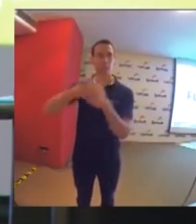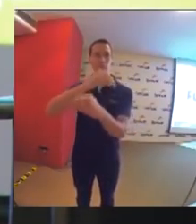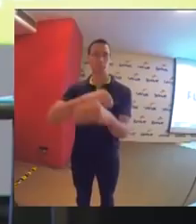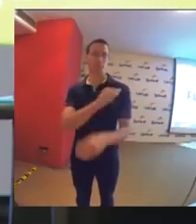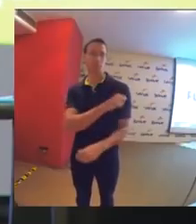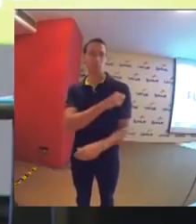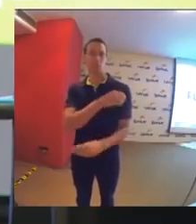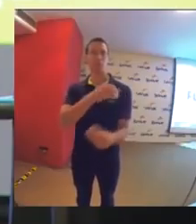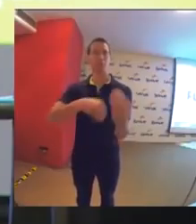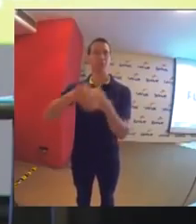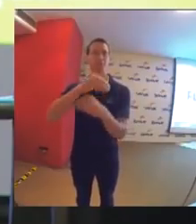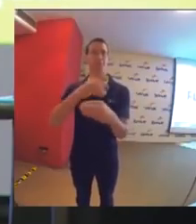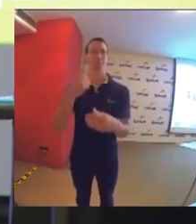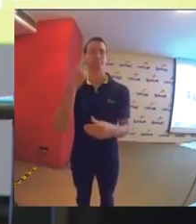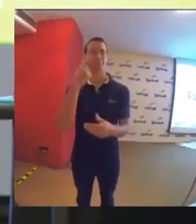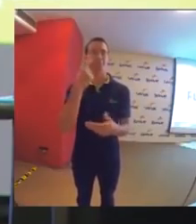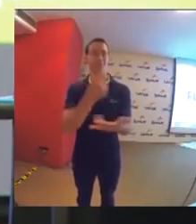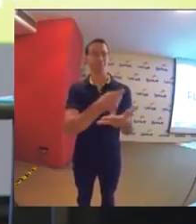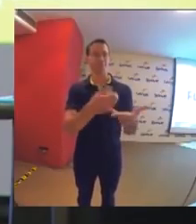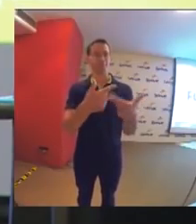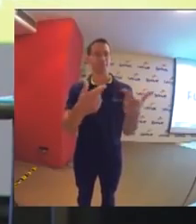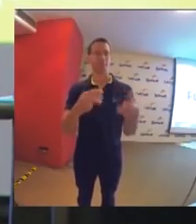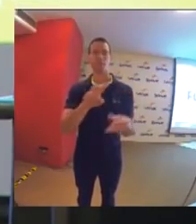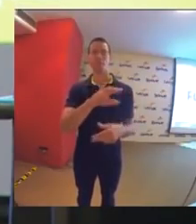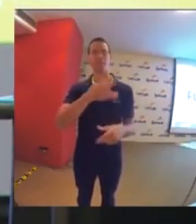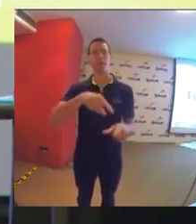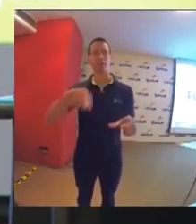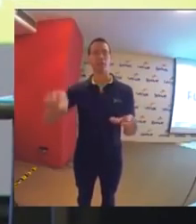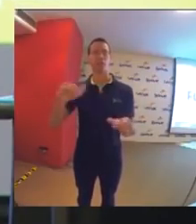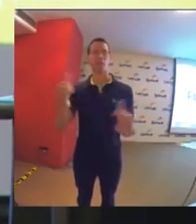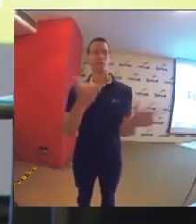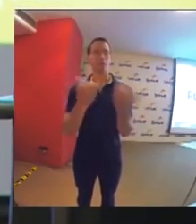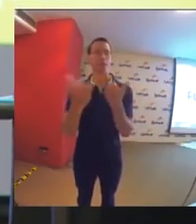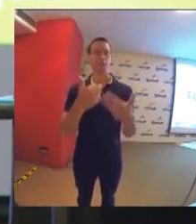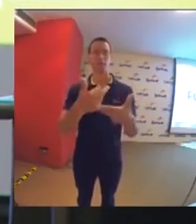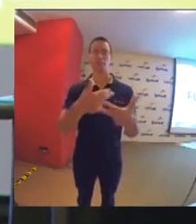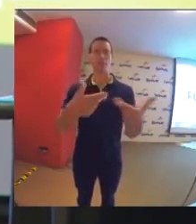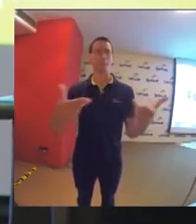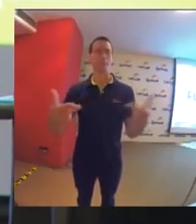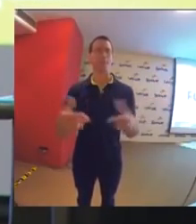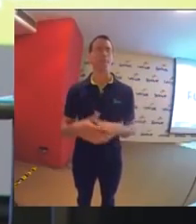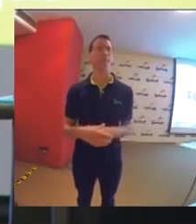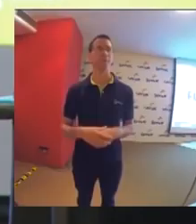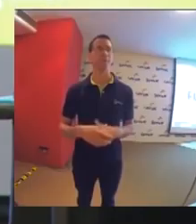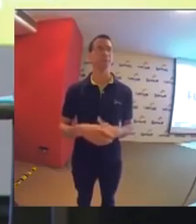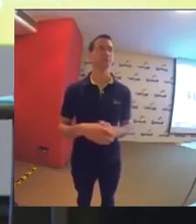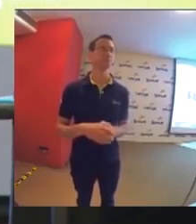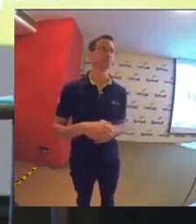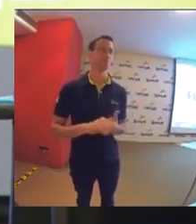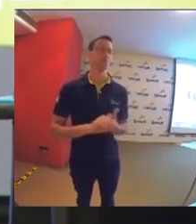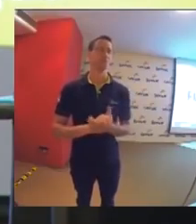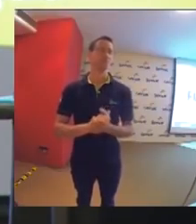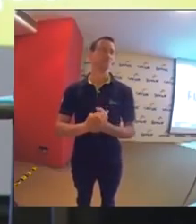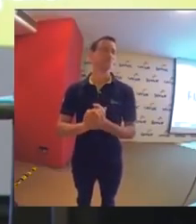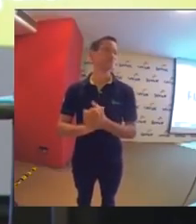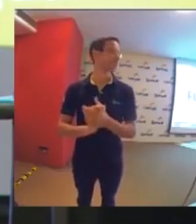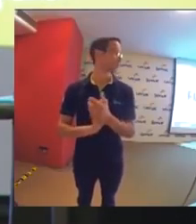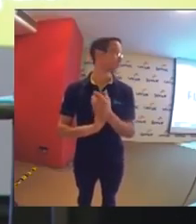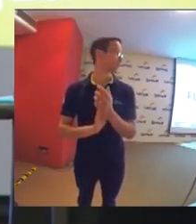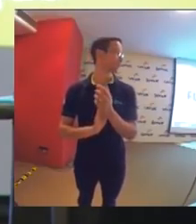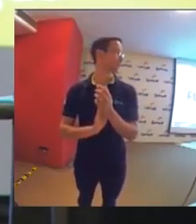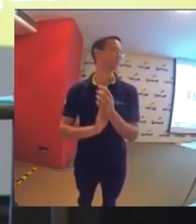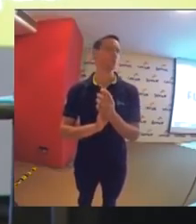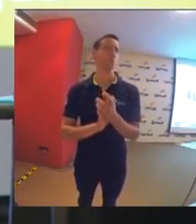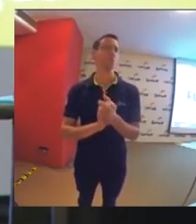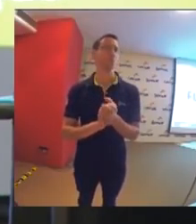avaliação formativa, contínua, sistemática, que é o que está nos parâmetros curriculares nacionais. E as escolas não fazem